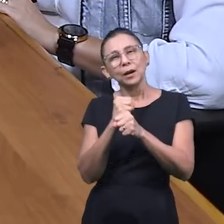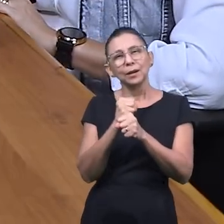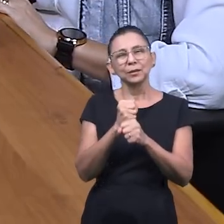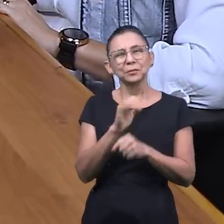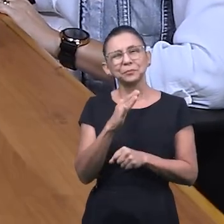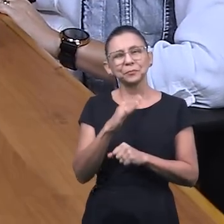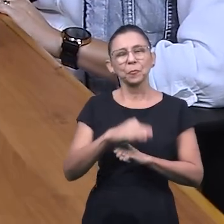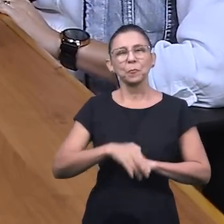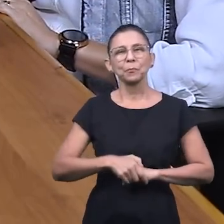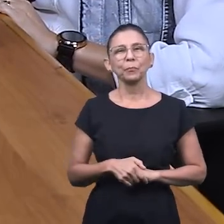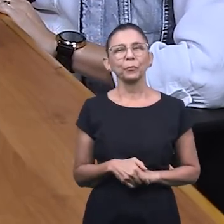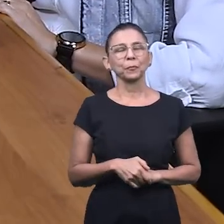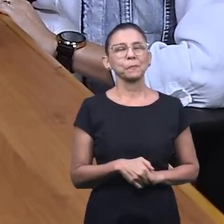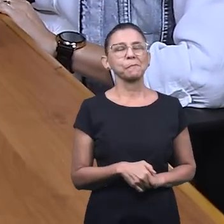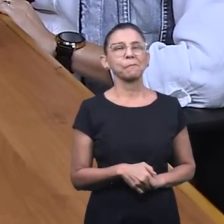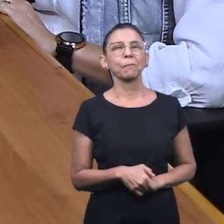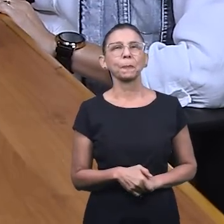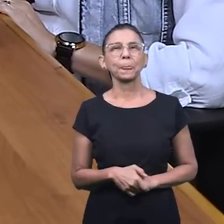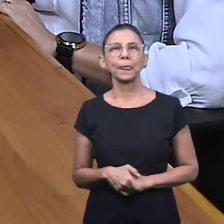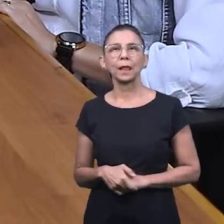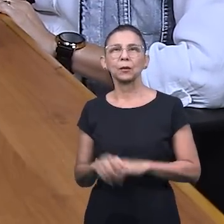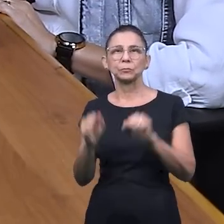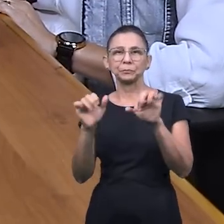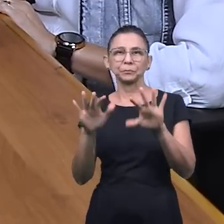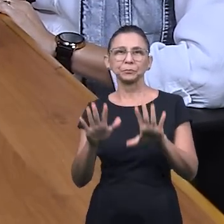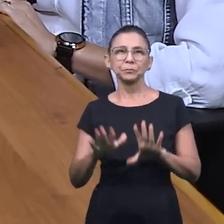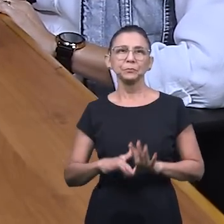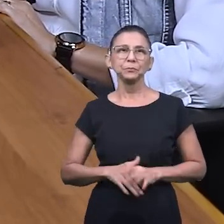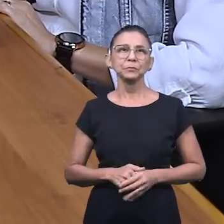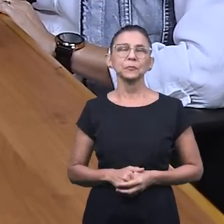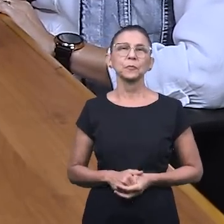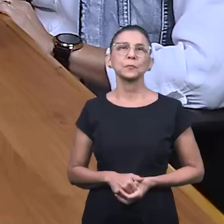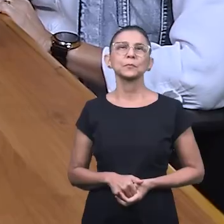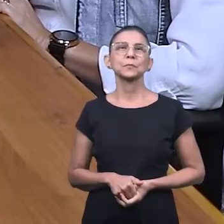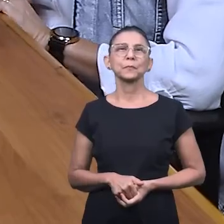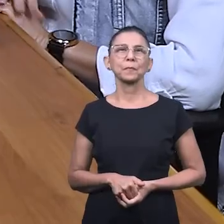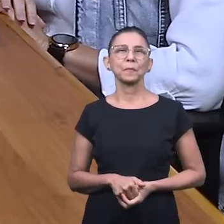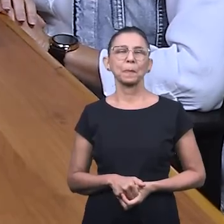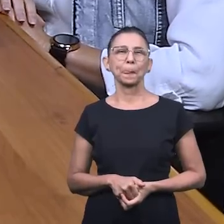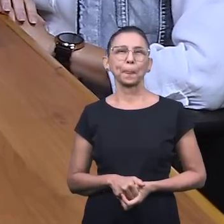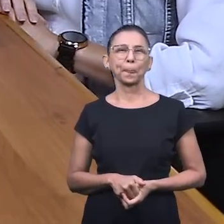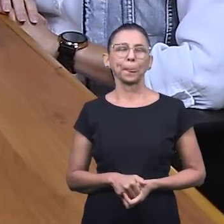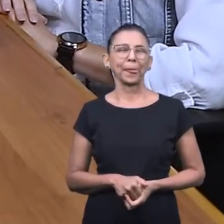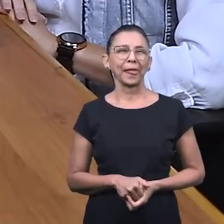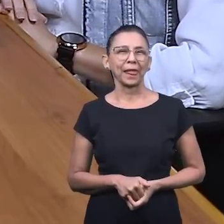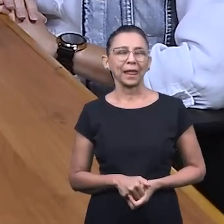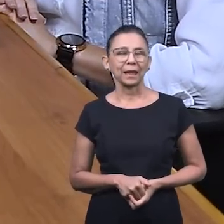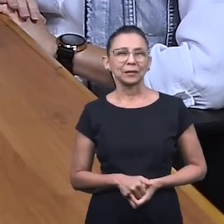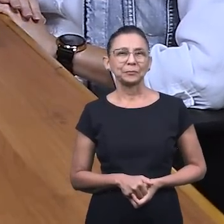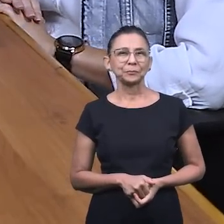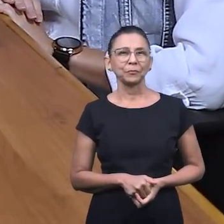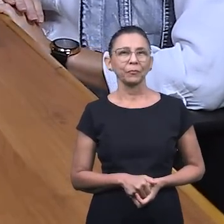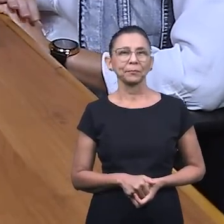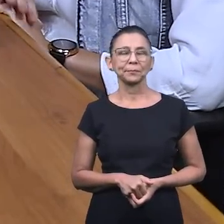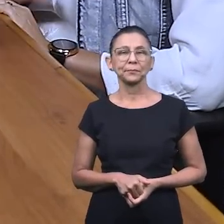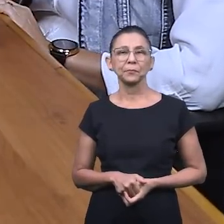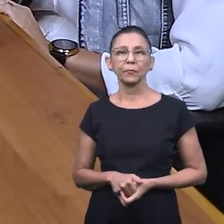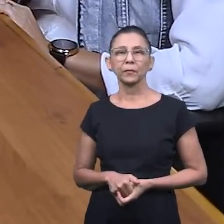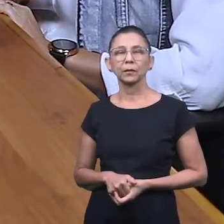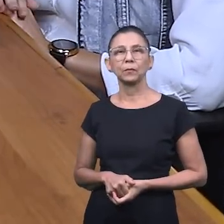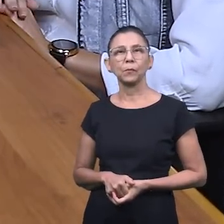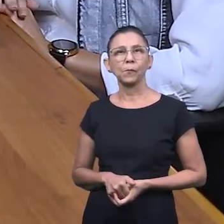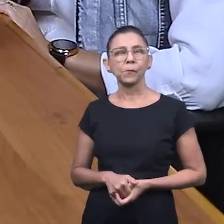meio. Amém, é uma bênção, né? É uma bênção. Casar é uma bênção. A obra do Senhor é melhor ainda. É isso aí, é isso aí.